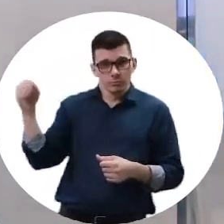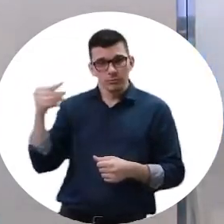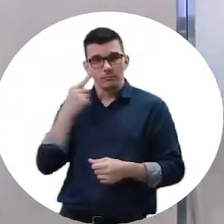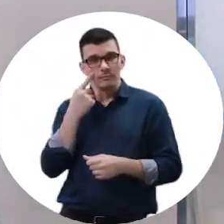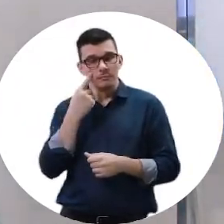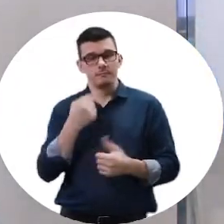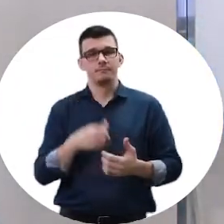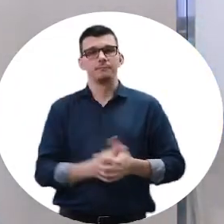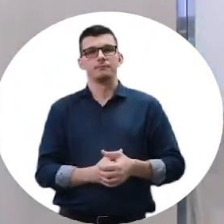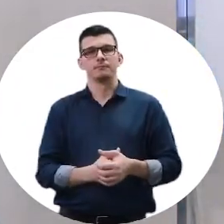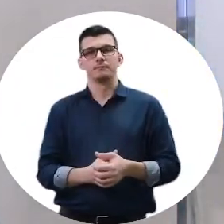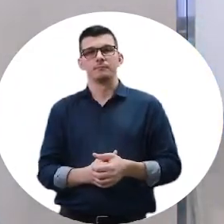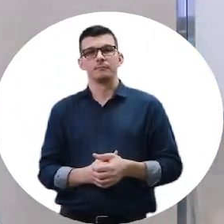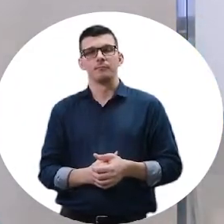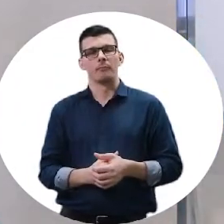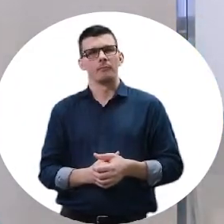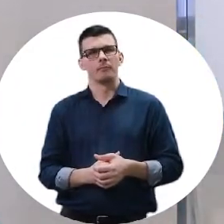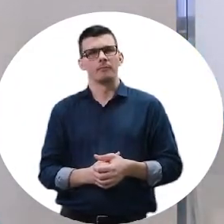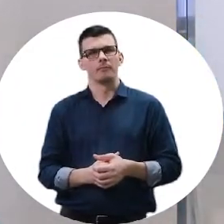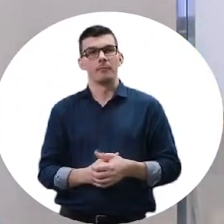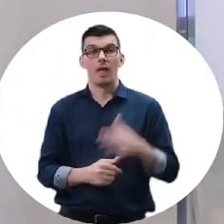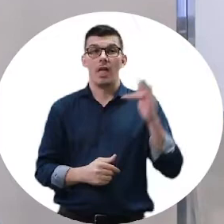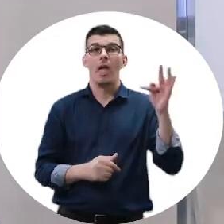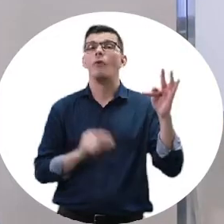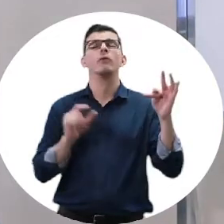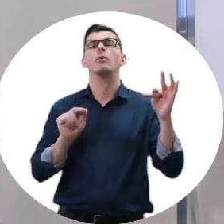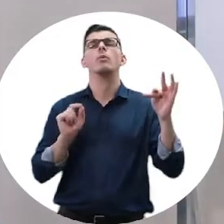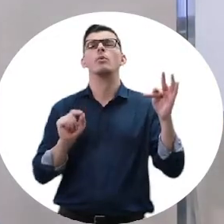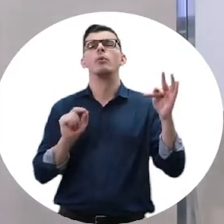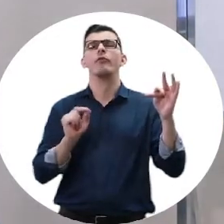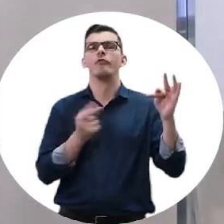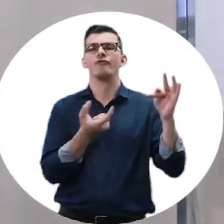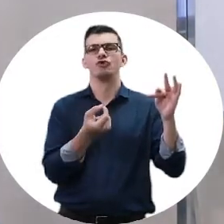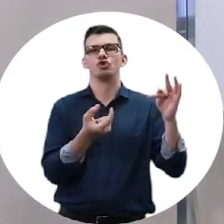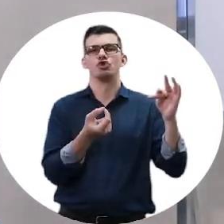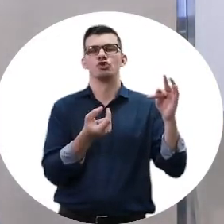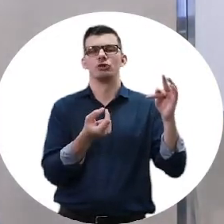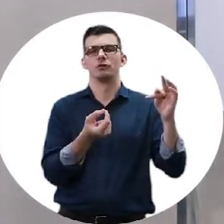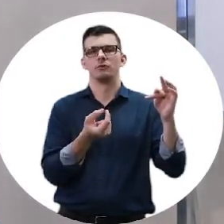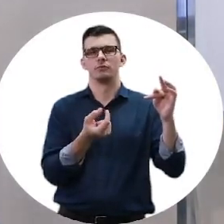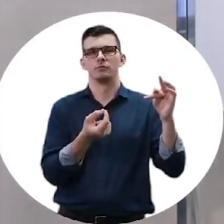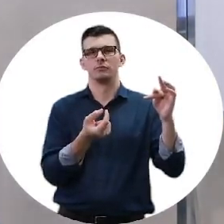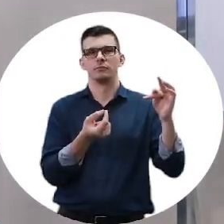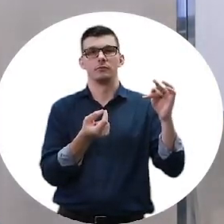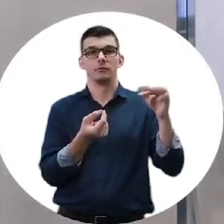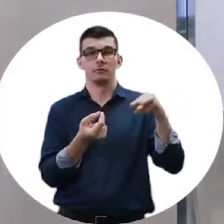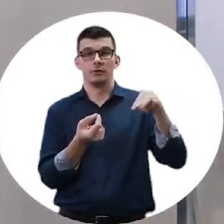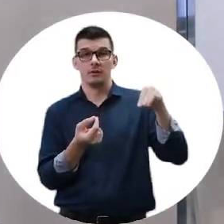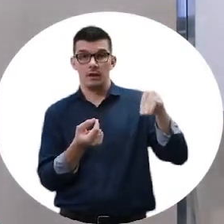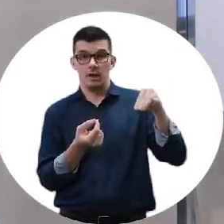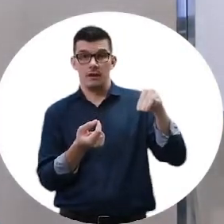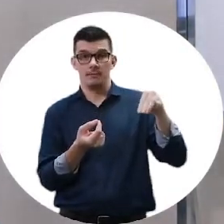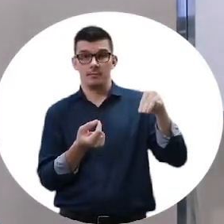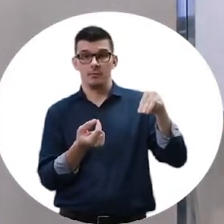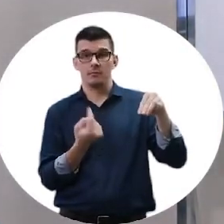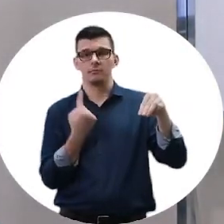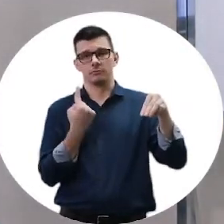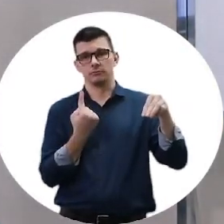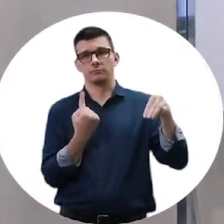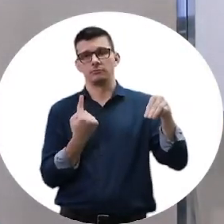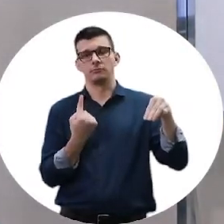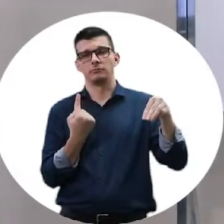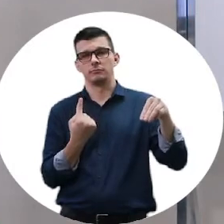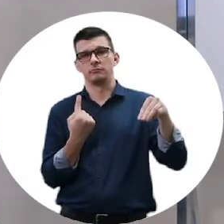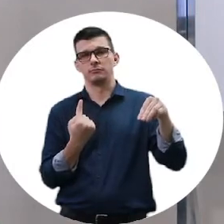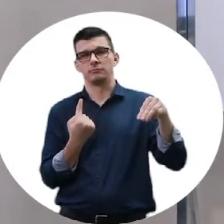aqui? Vai ficar... Quem é F? F é 20. Quem é a massa de A?